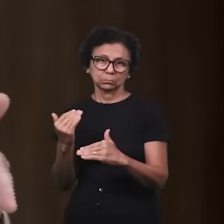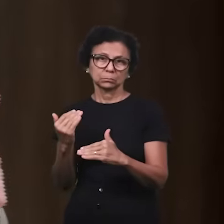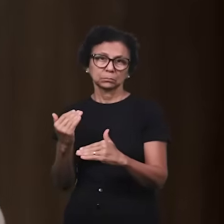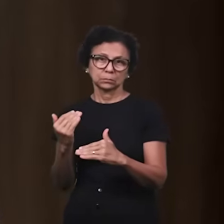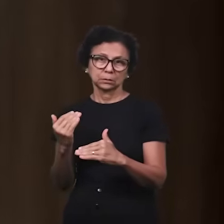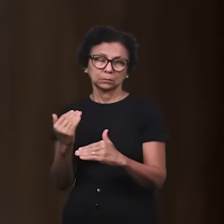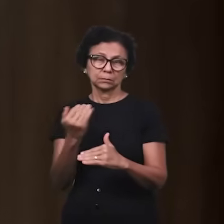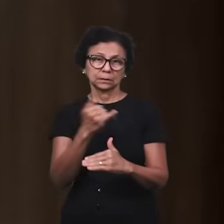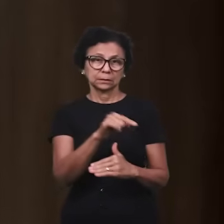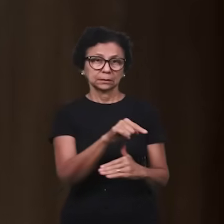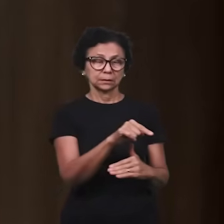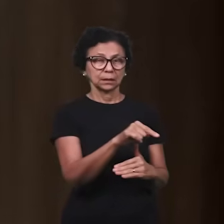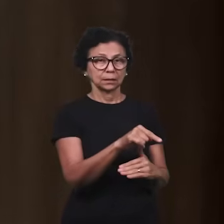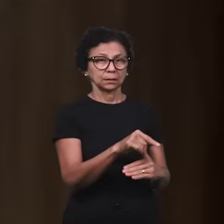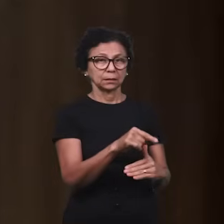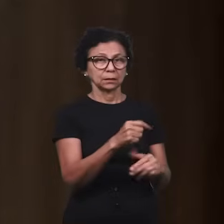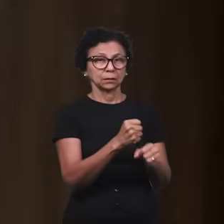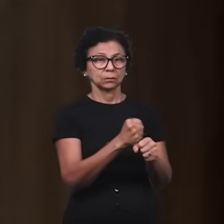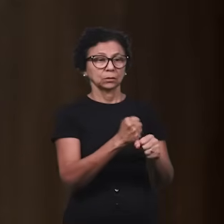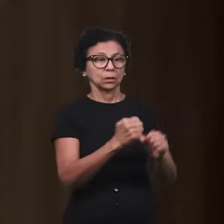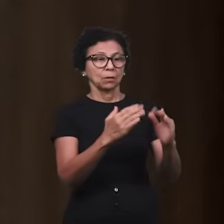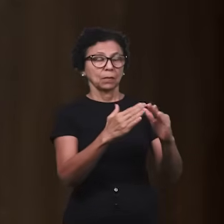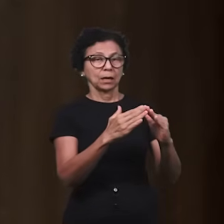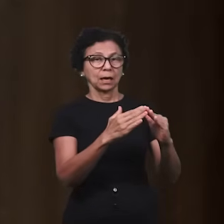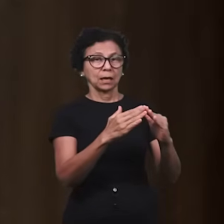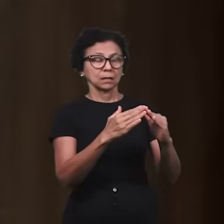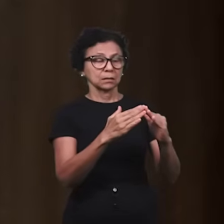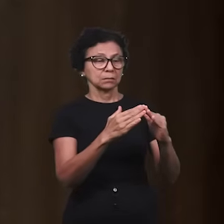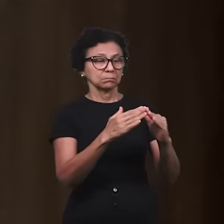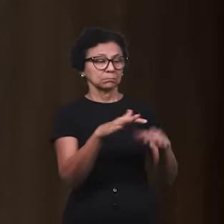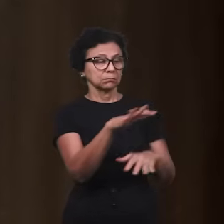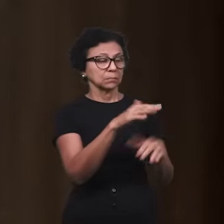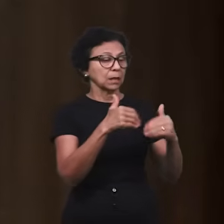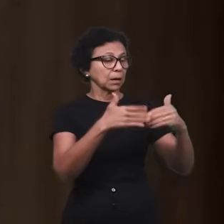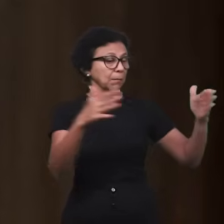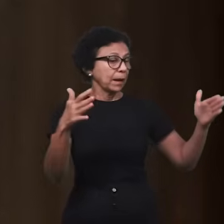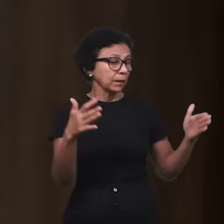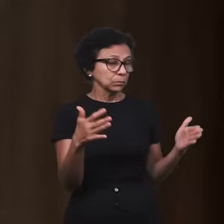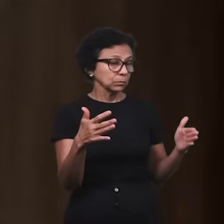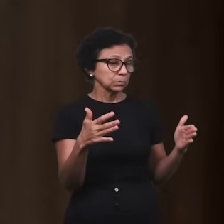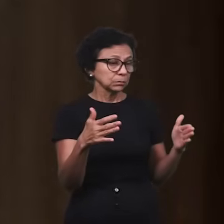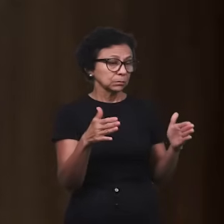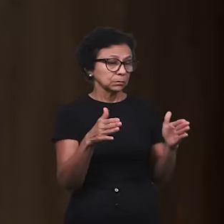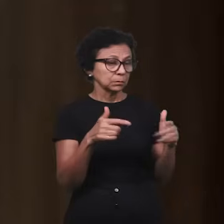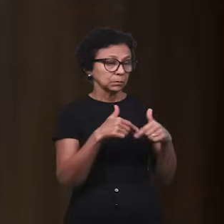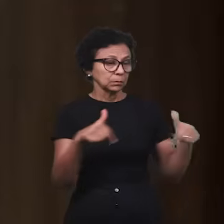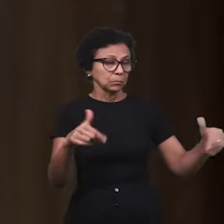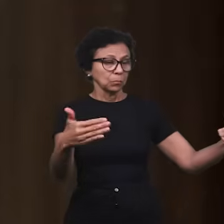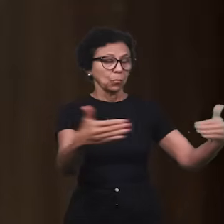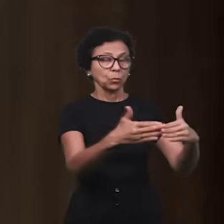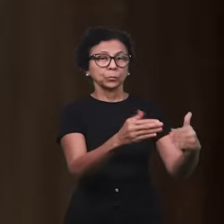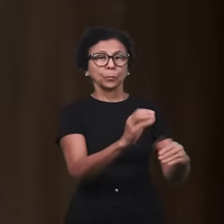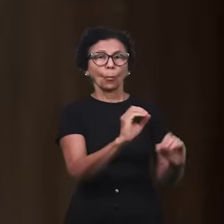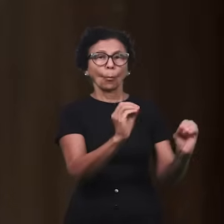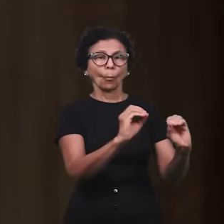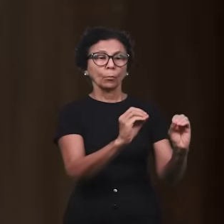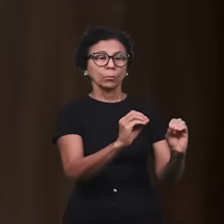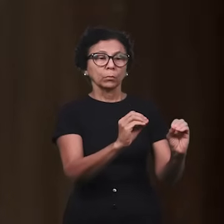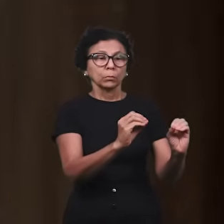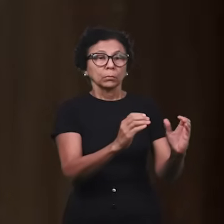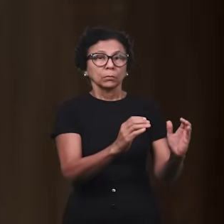valor para aquela casa. Por quê? Isso está muito ligado às ações dos adversários, dos inimigos de